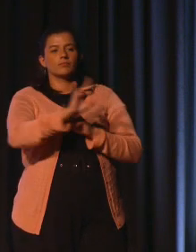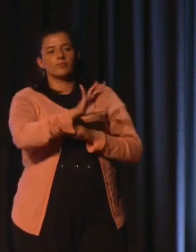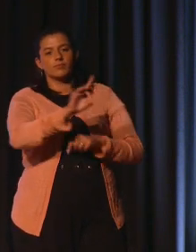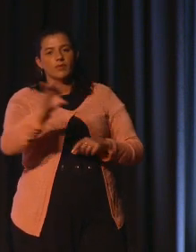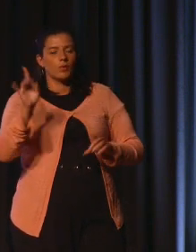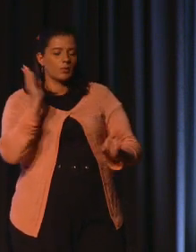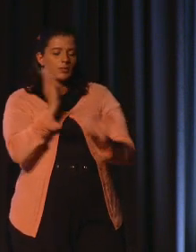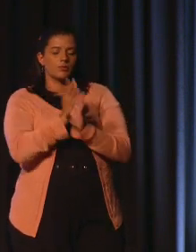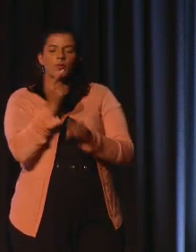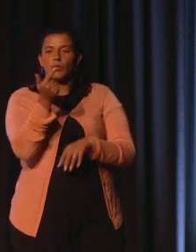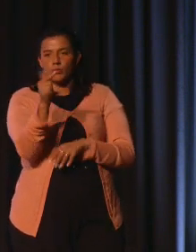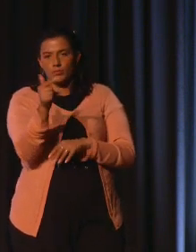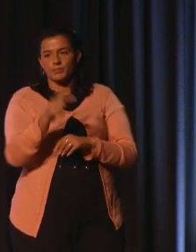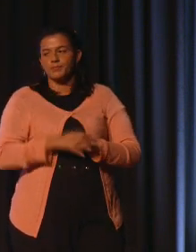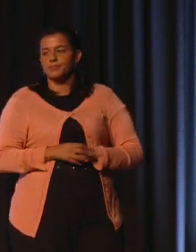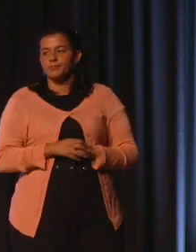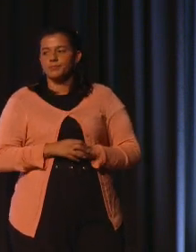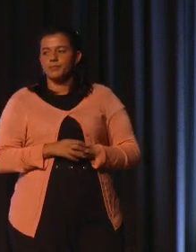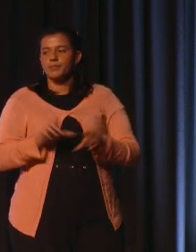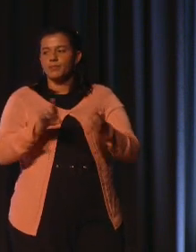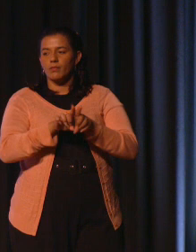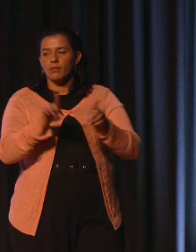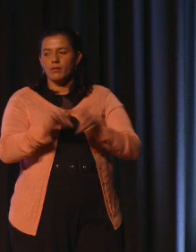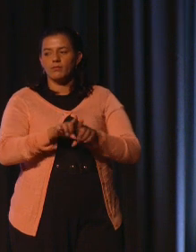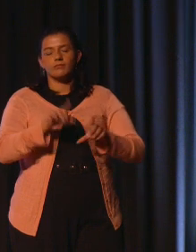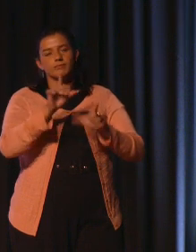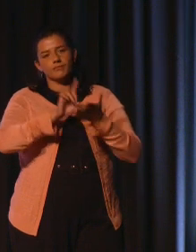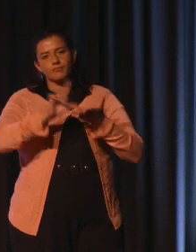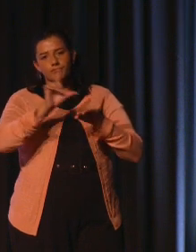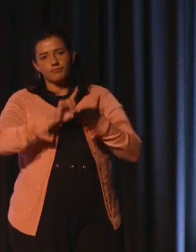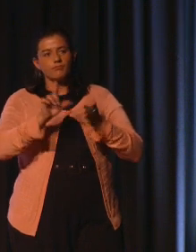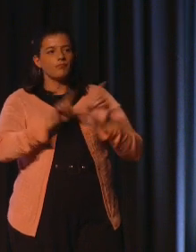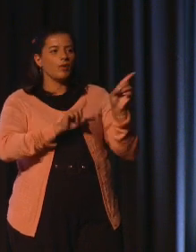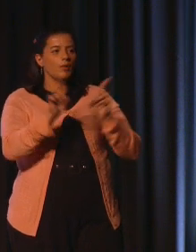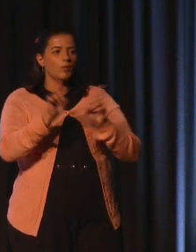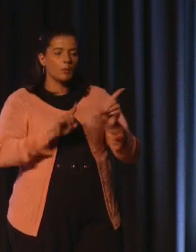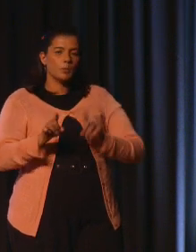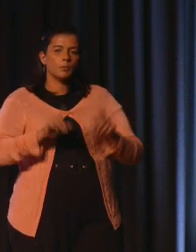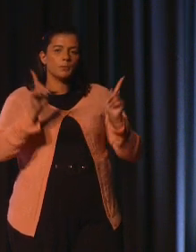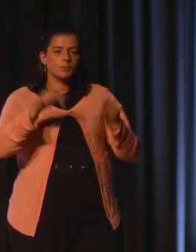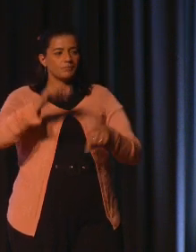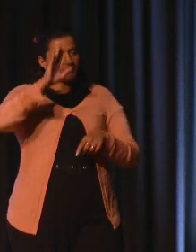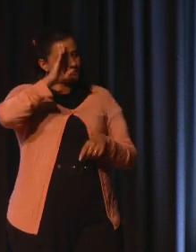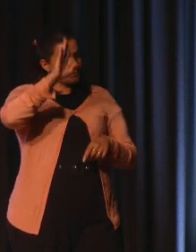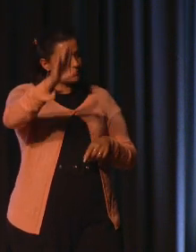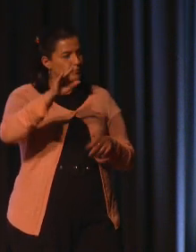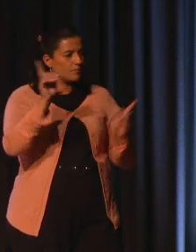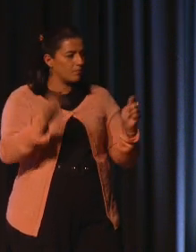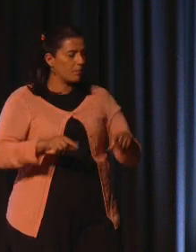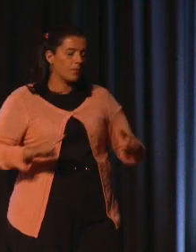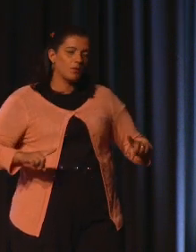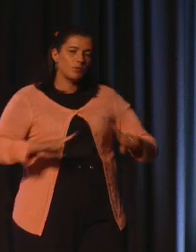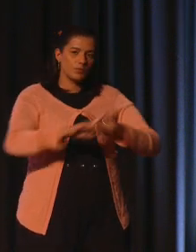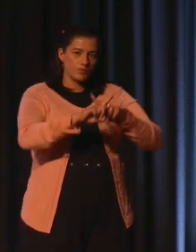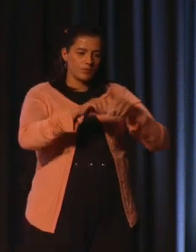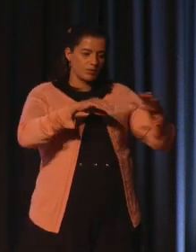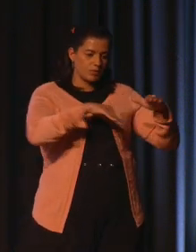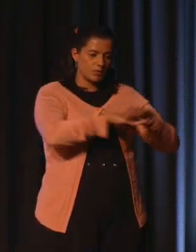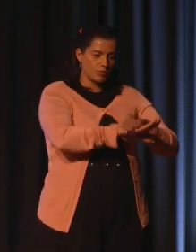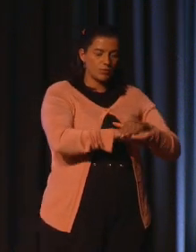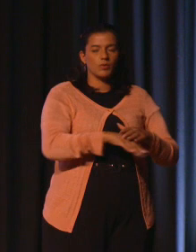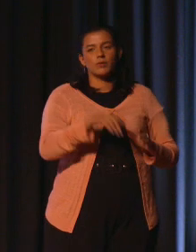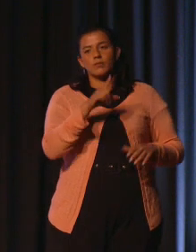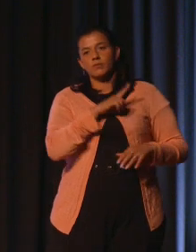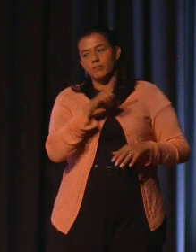encontrada. A gente também tem os indicadores para a logística, tá? Então, o indicador principal é o de divergência de estoque, que a